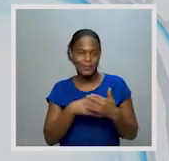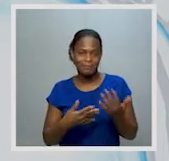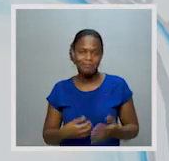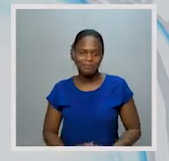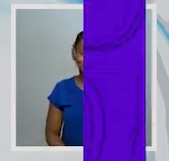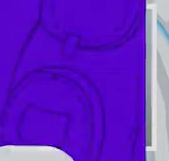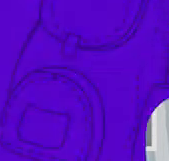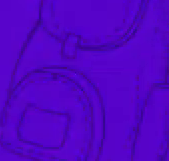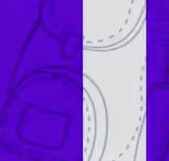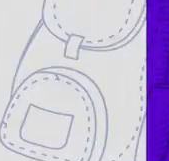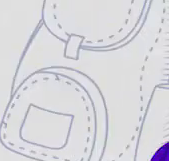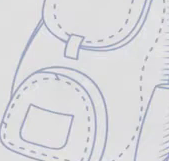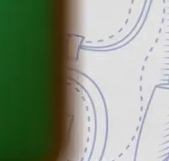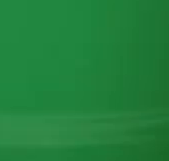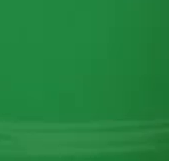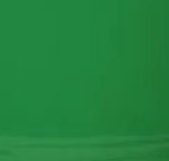dia.